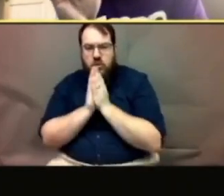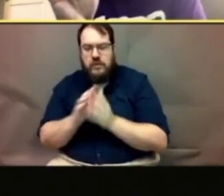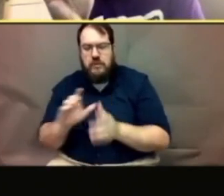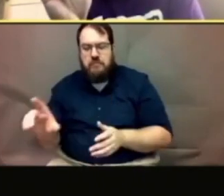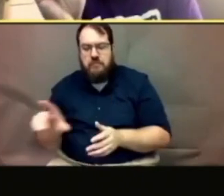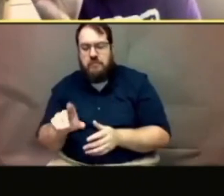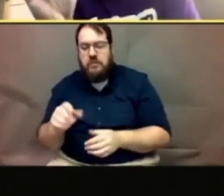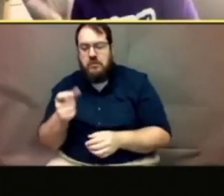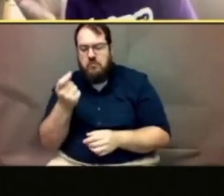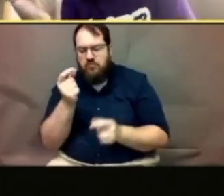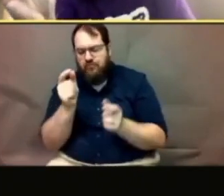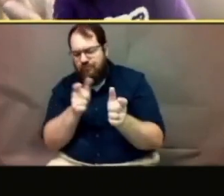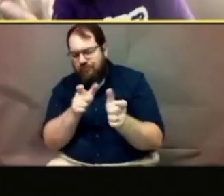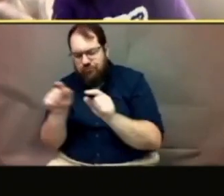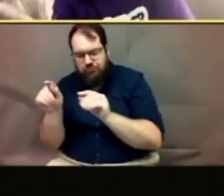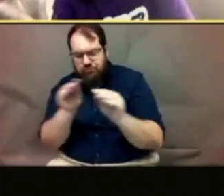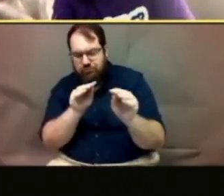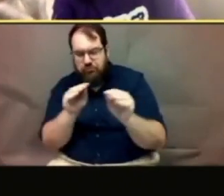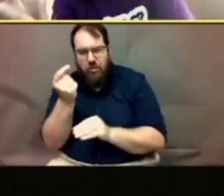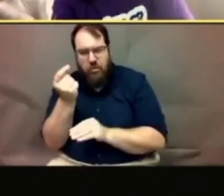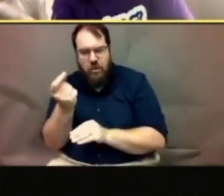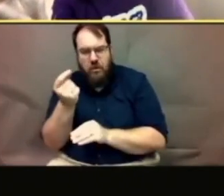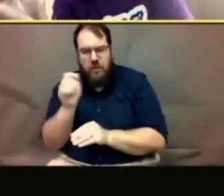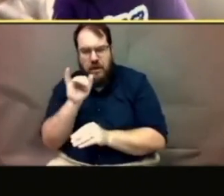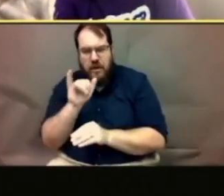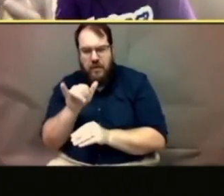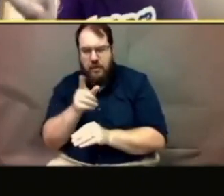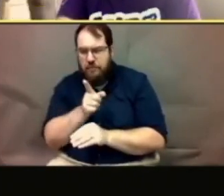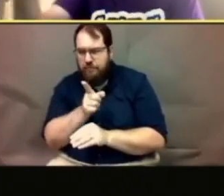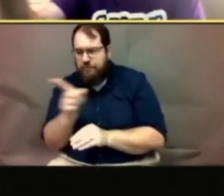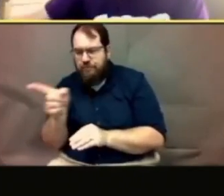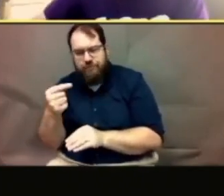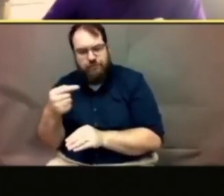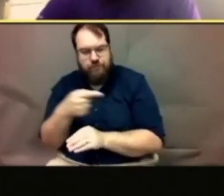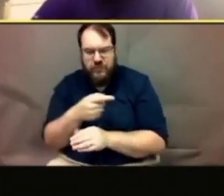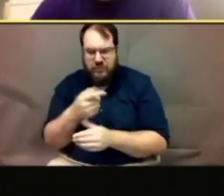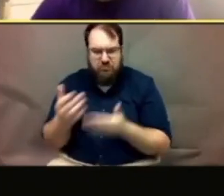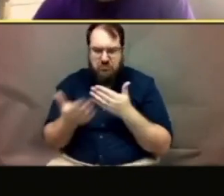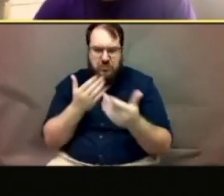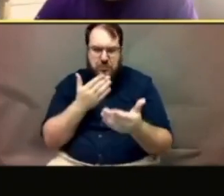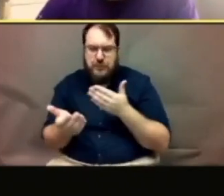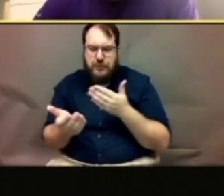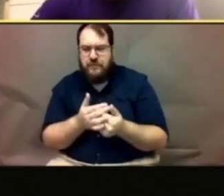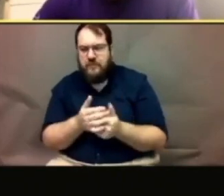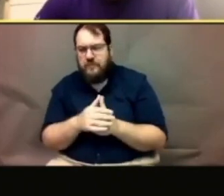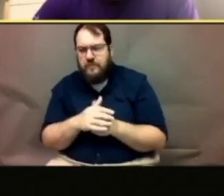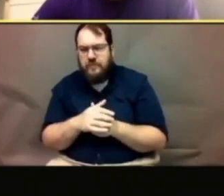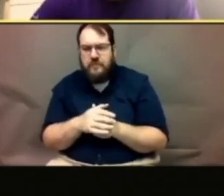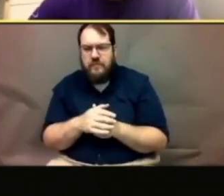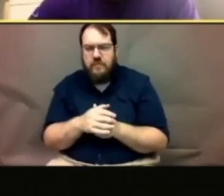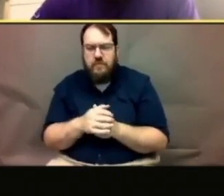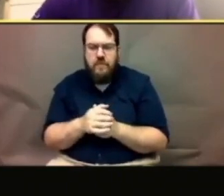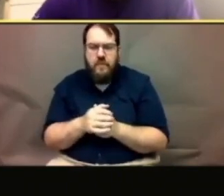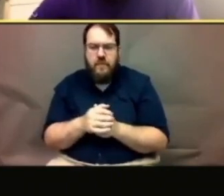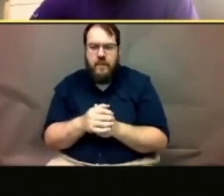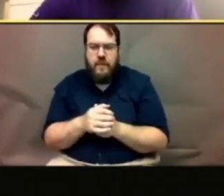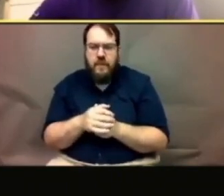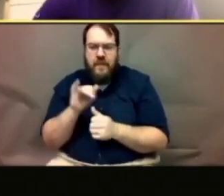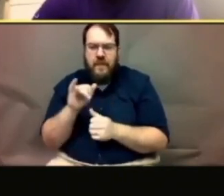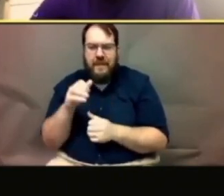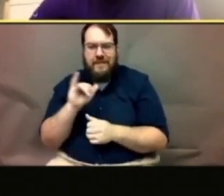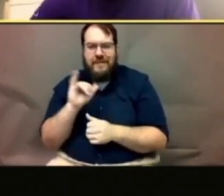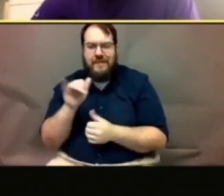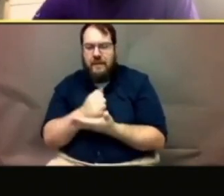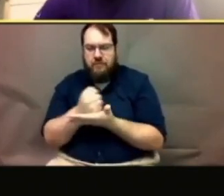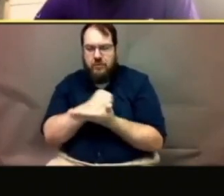pedindo é que o mouse se mova um pouquinho na direção escolhida e é assim que nós criamos essas